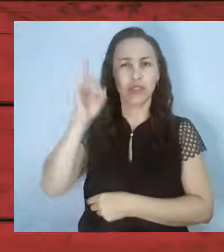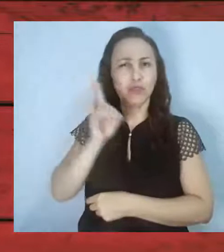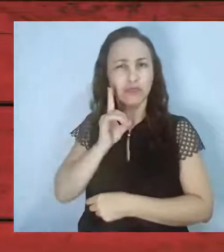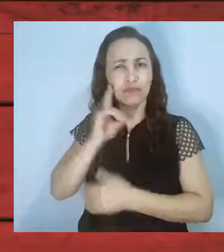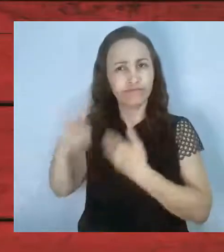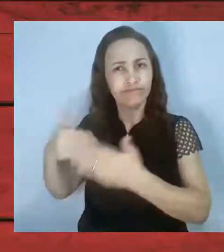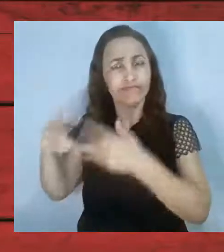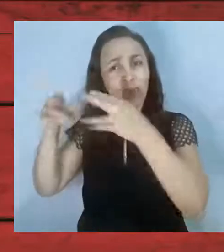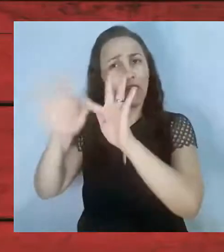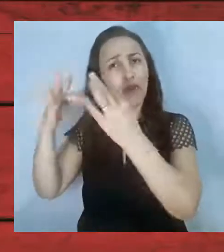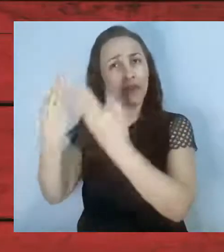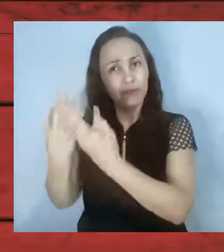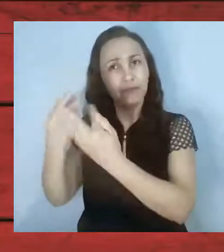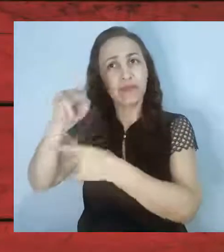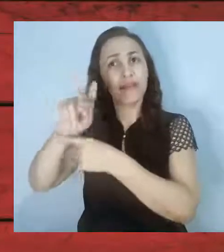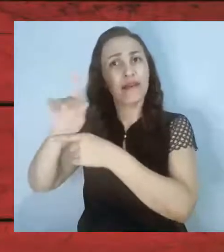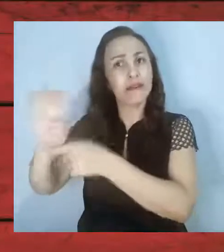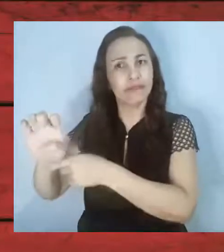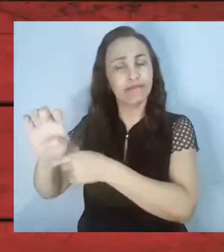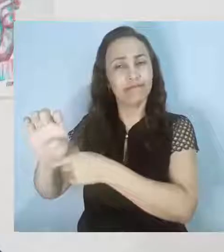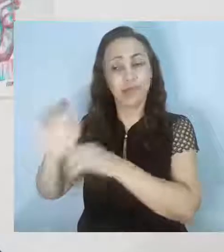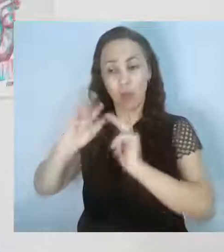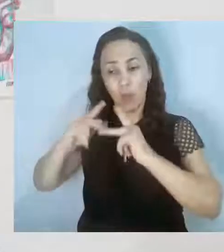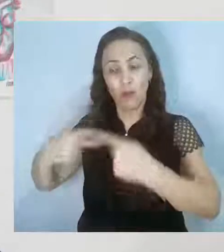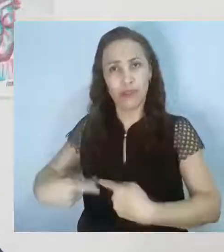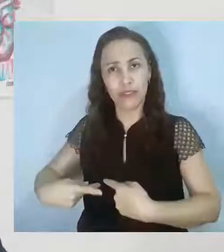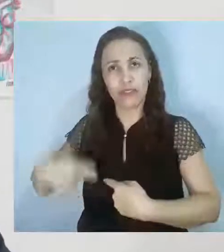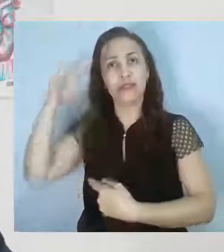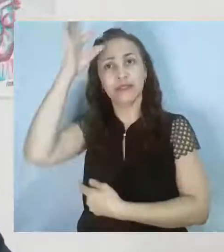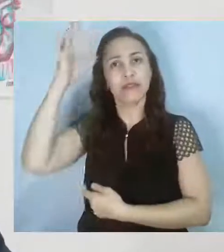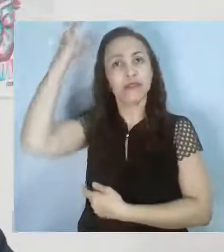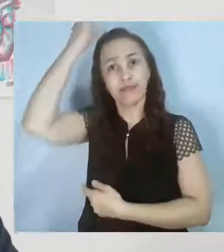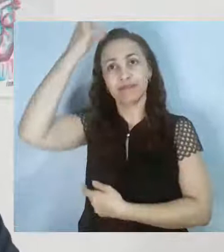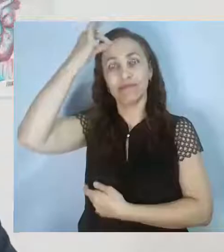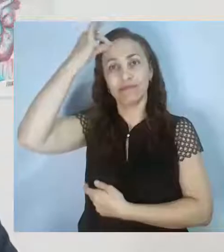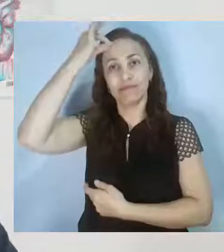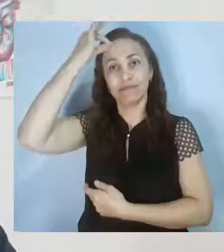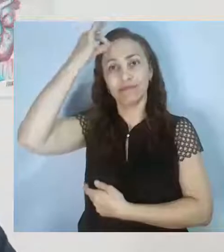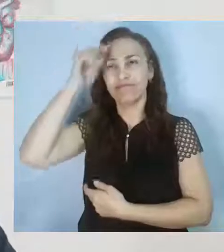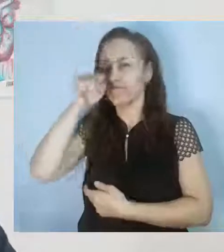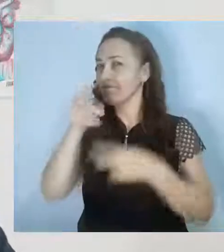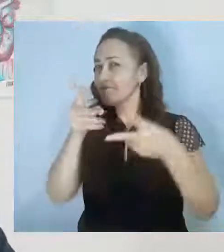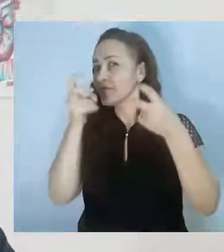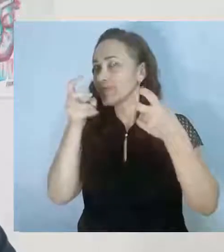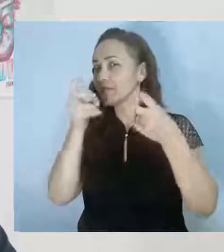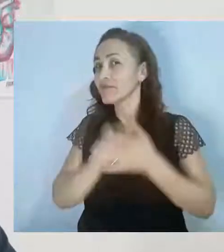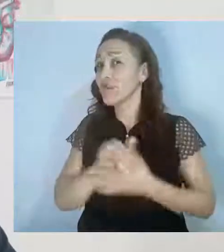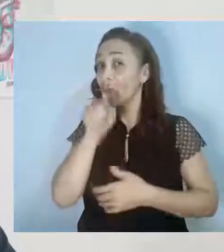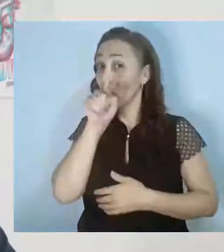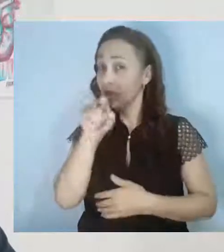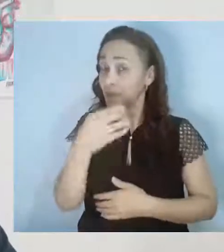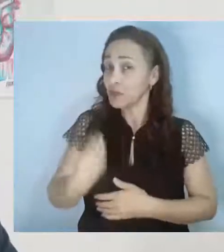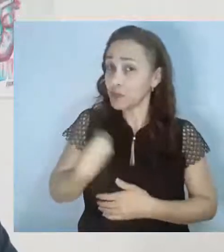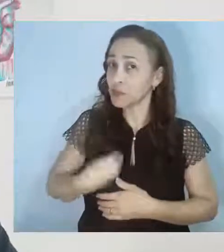Nazaré, tão humana e tão simples. Olha só, você que vive no dia a dia,